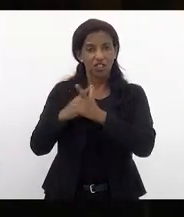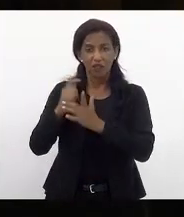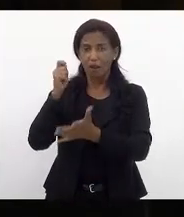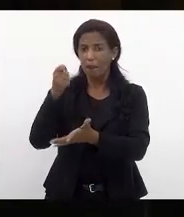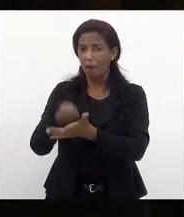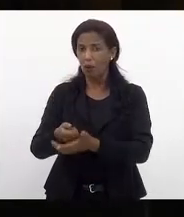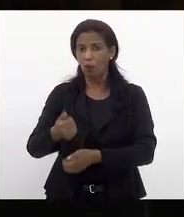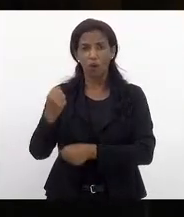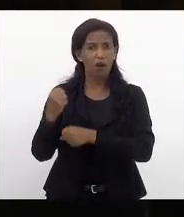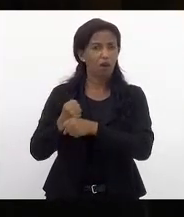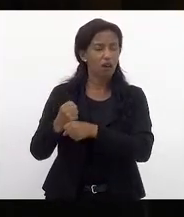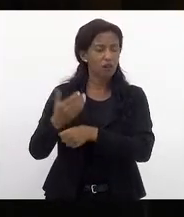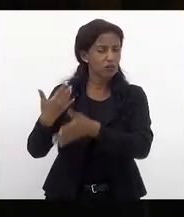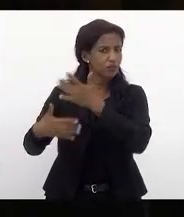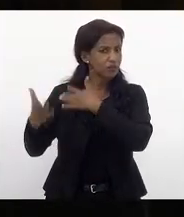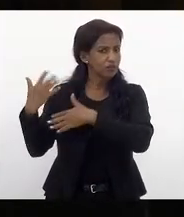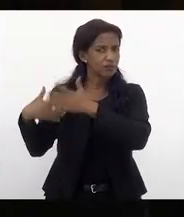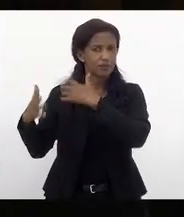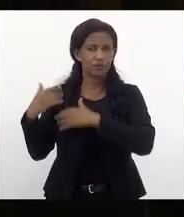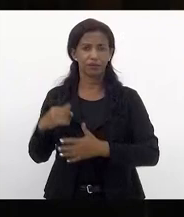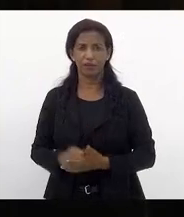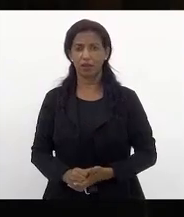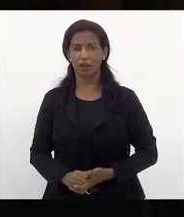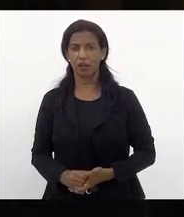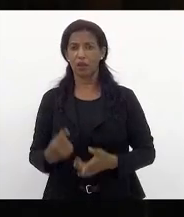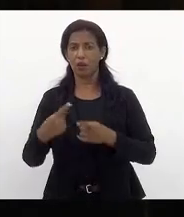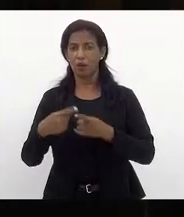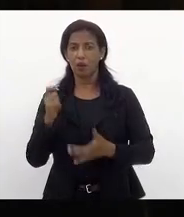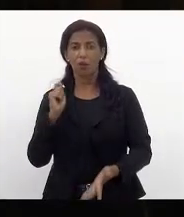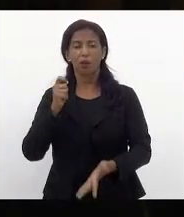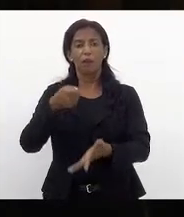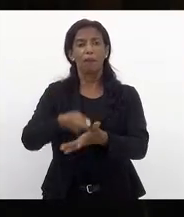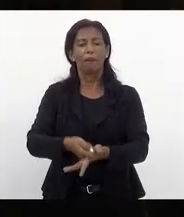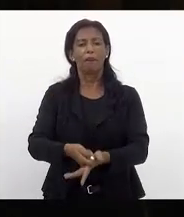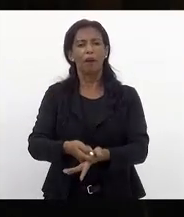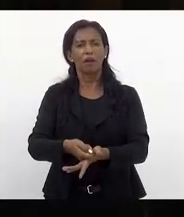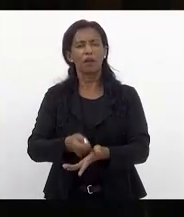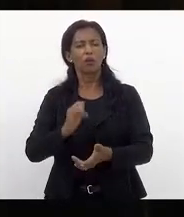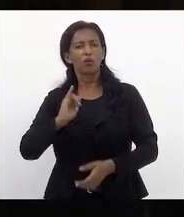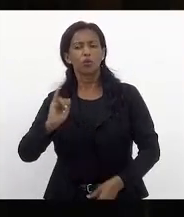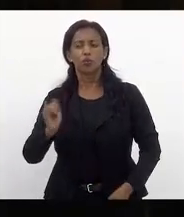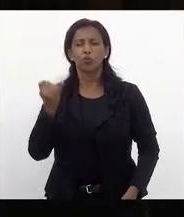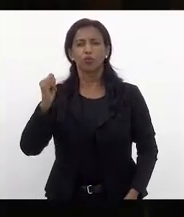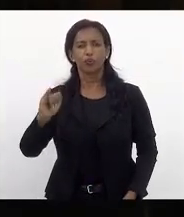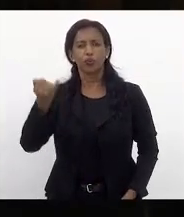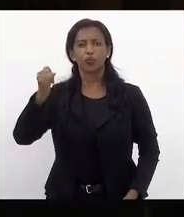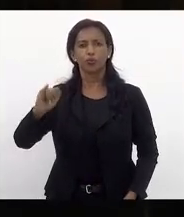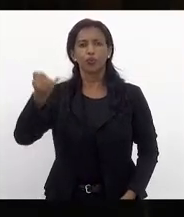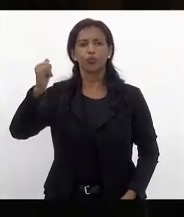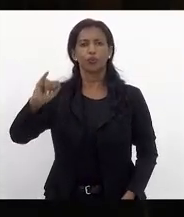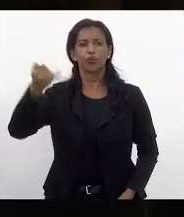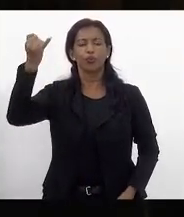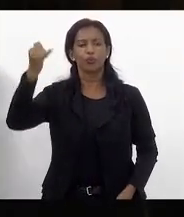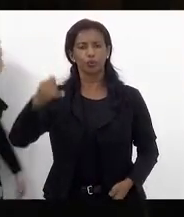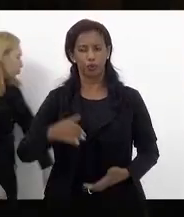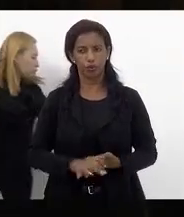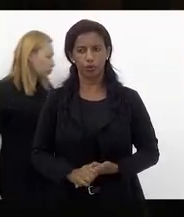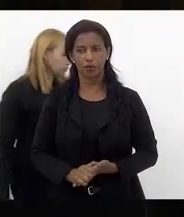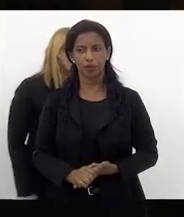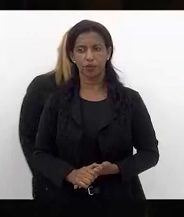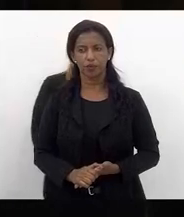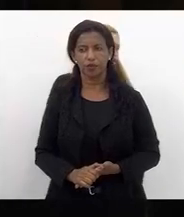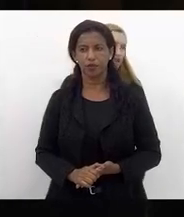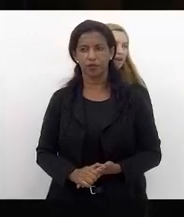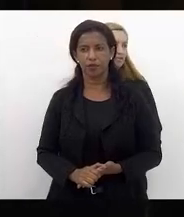há muito tempo. O que nós estamos pagando é juros em cima de juros. Quando